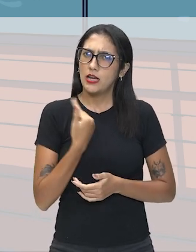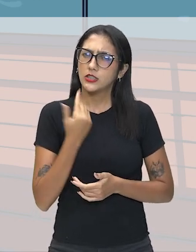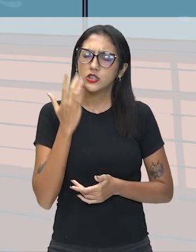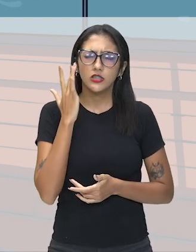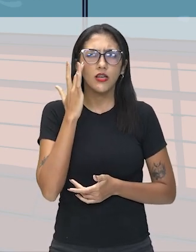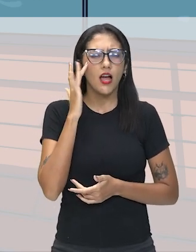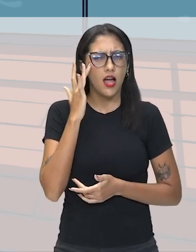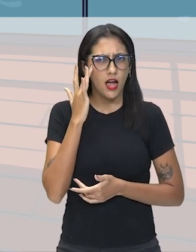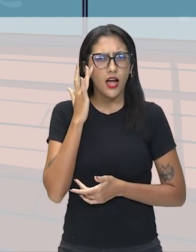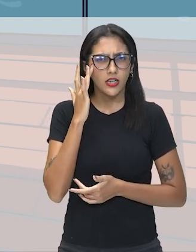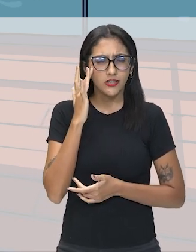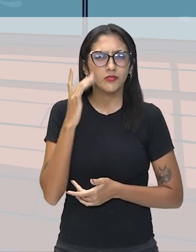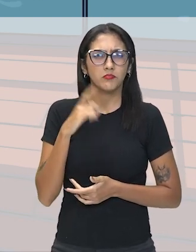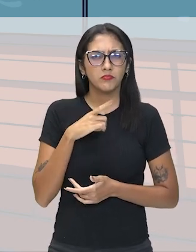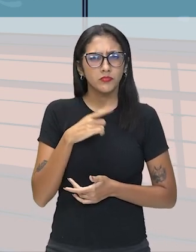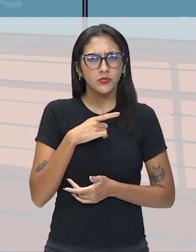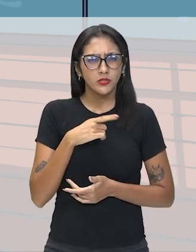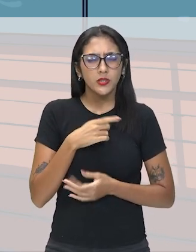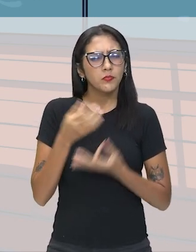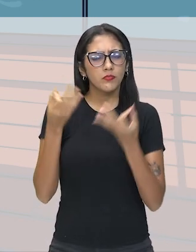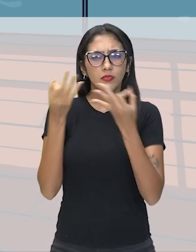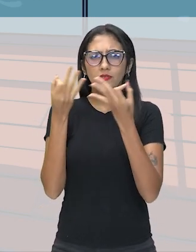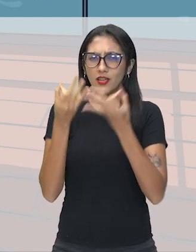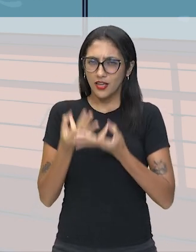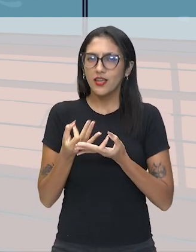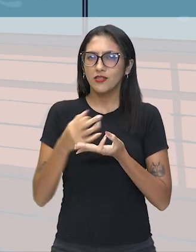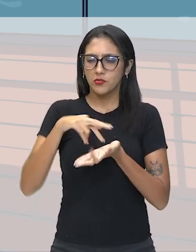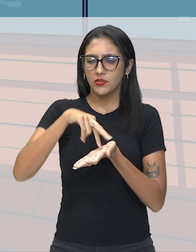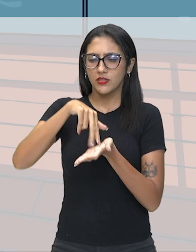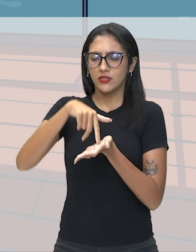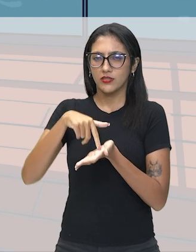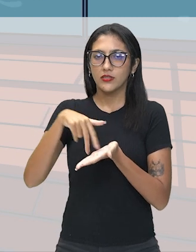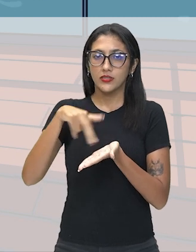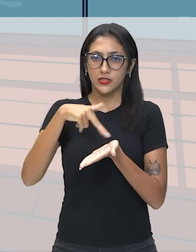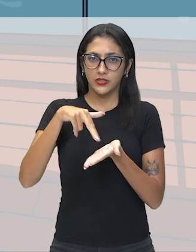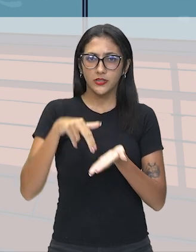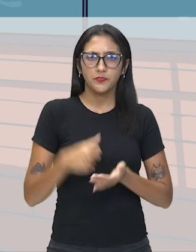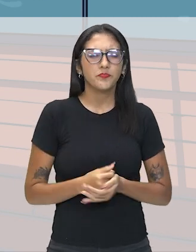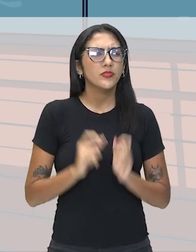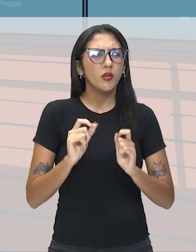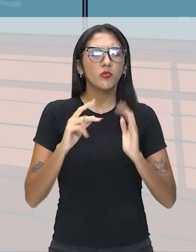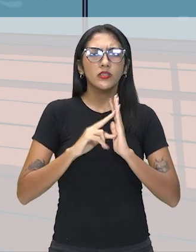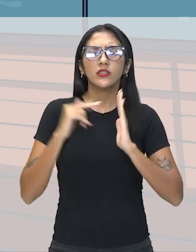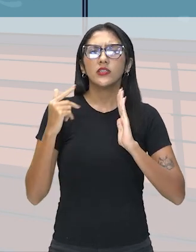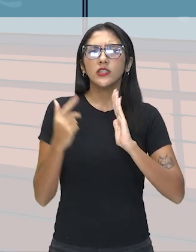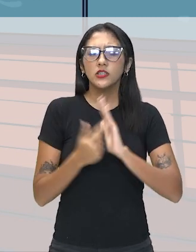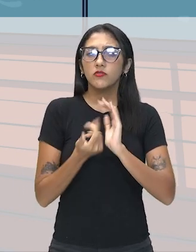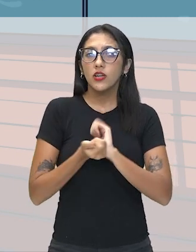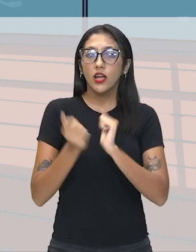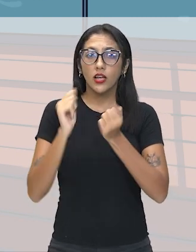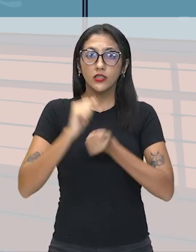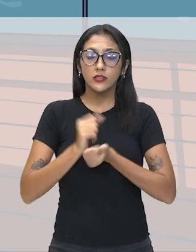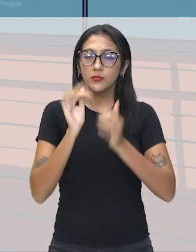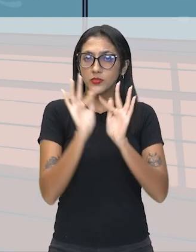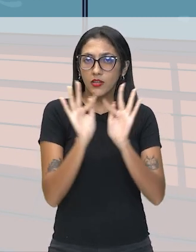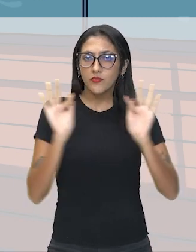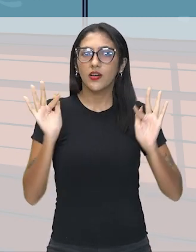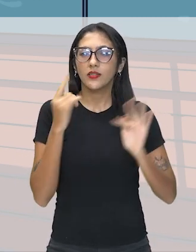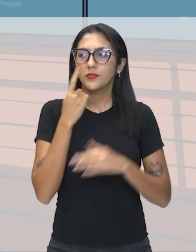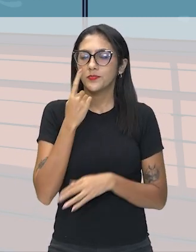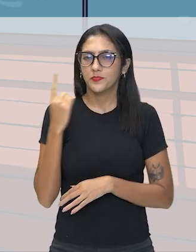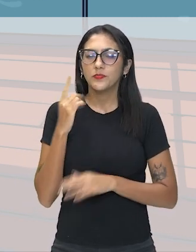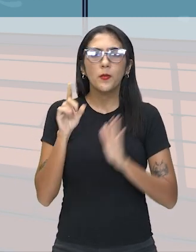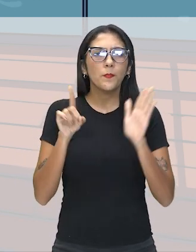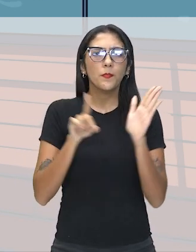todos os passinhos bem bonitos, né, com graciosidade. Então, essa pergunta que está sendo apontada aqui, né, usando o verbo modal can,